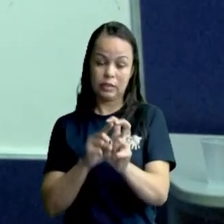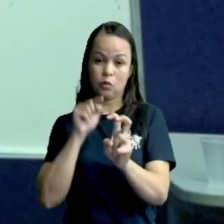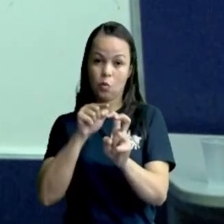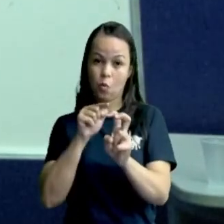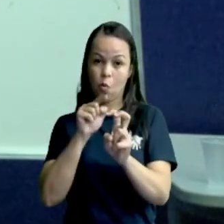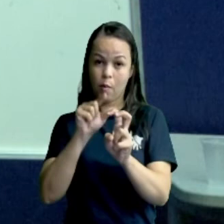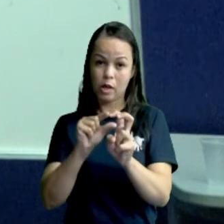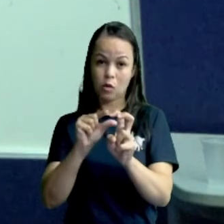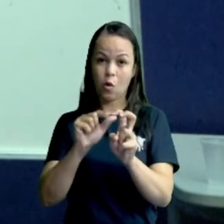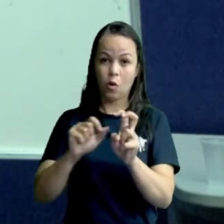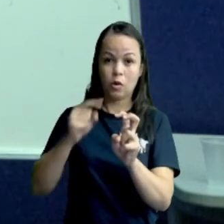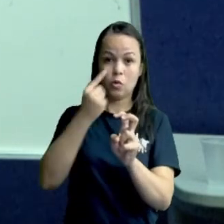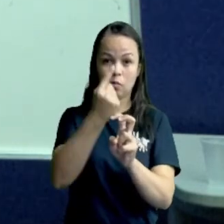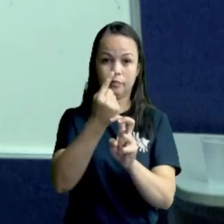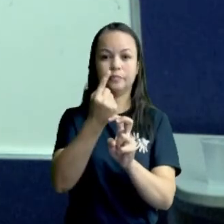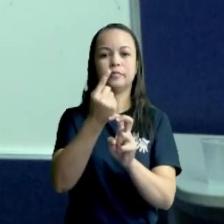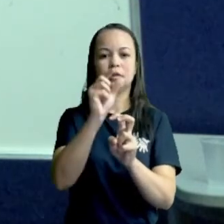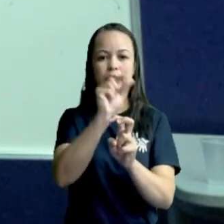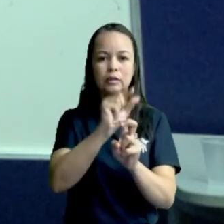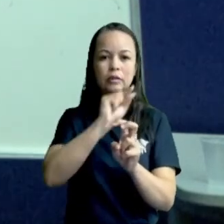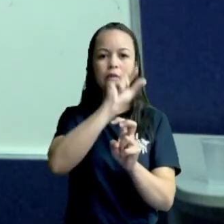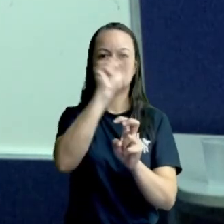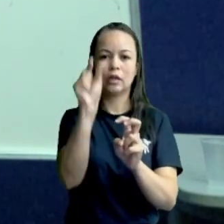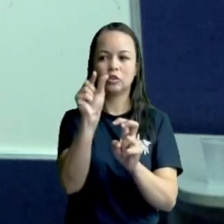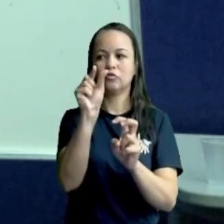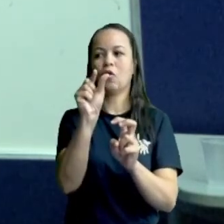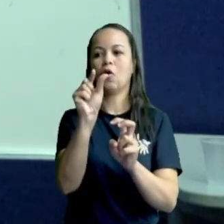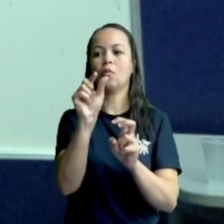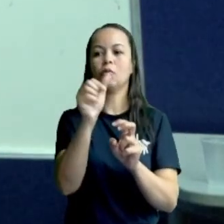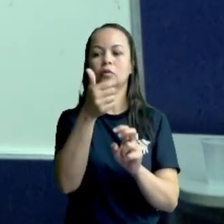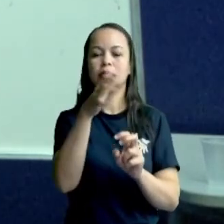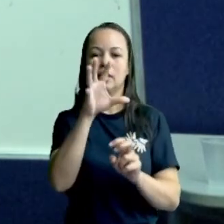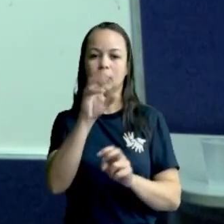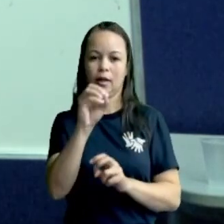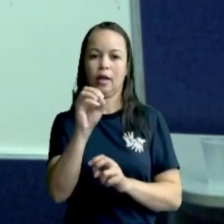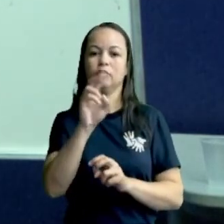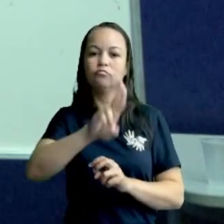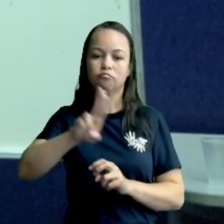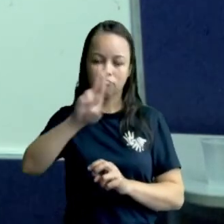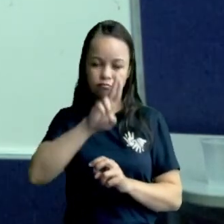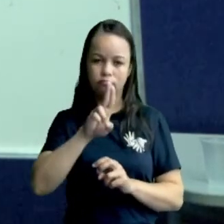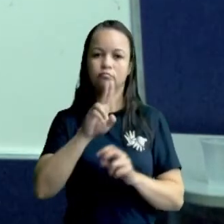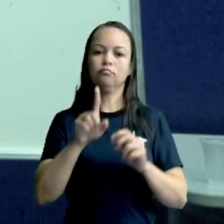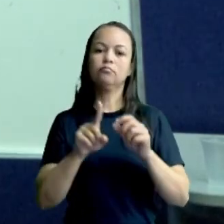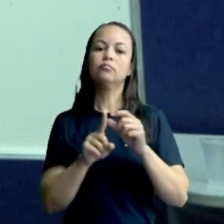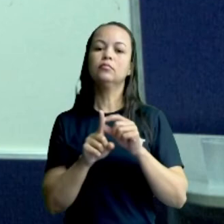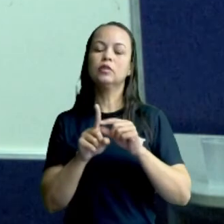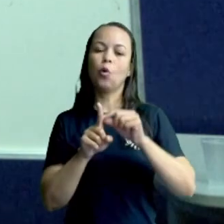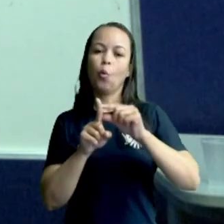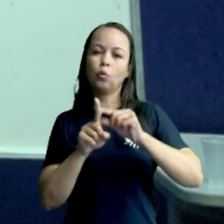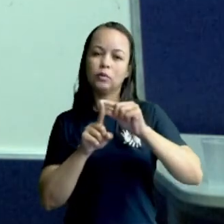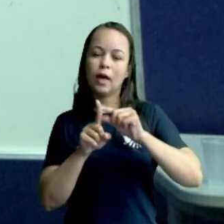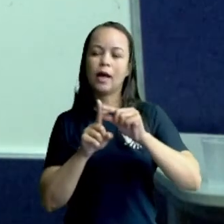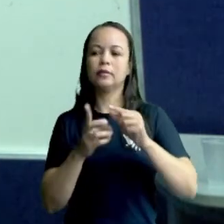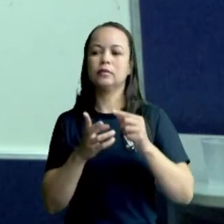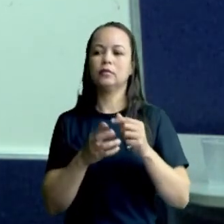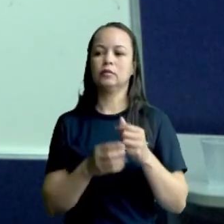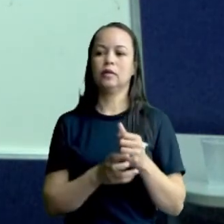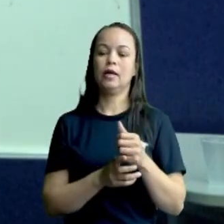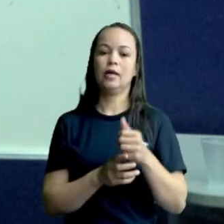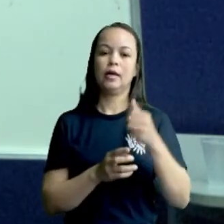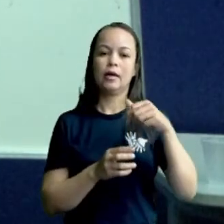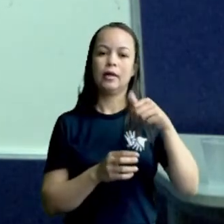uma dezena, transformo em 10 unidades, 10 mais 1, 11, 11 menos